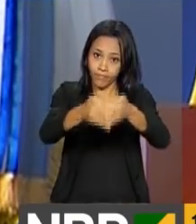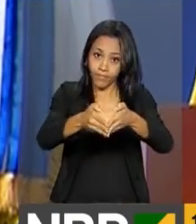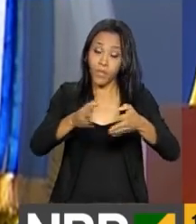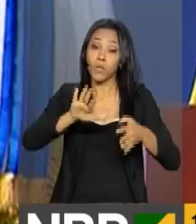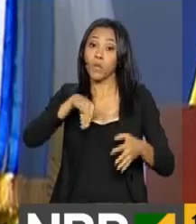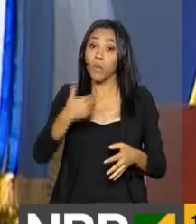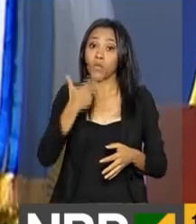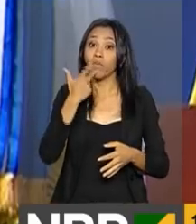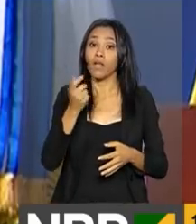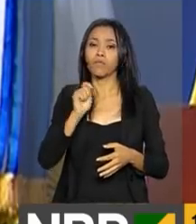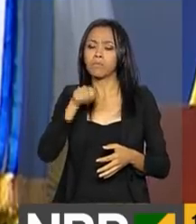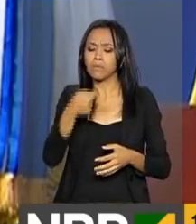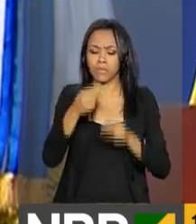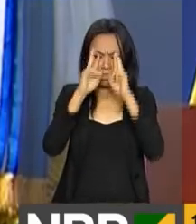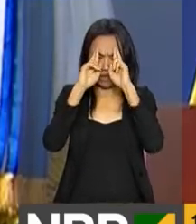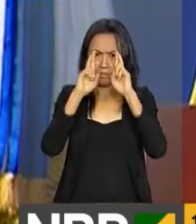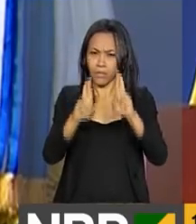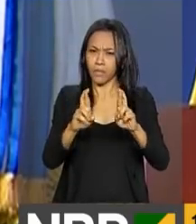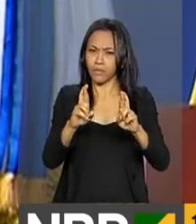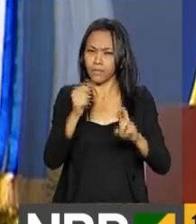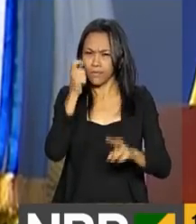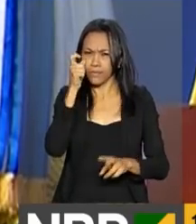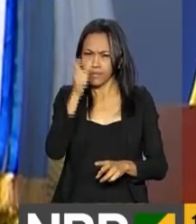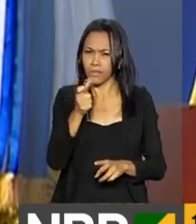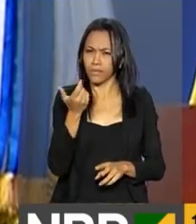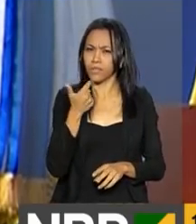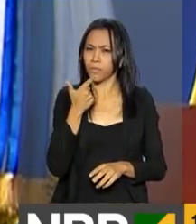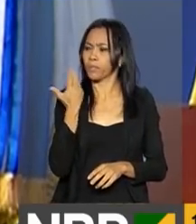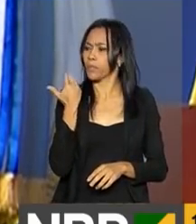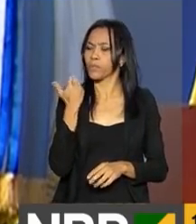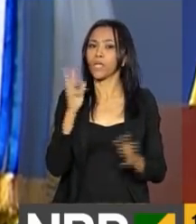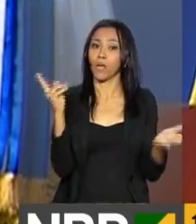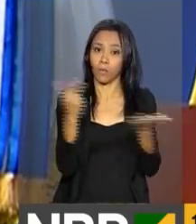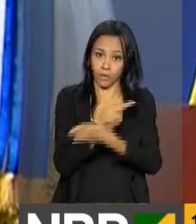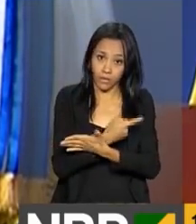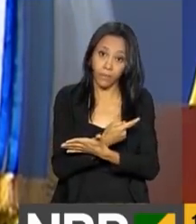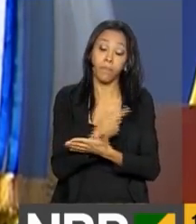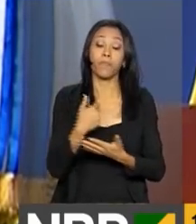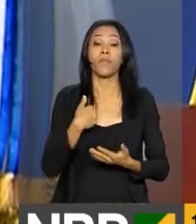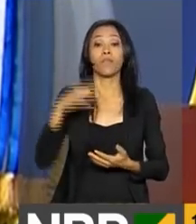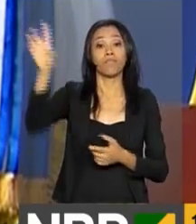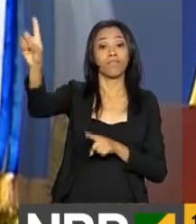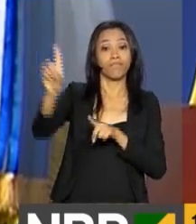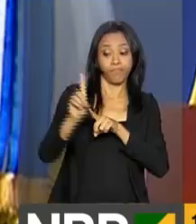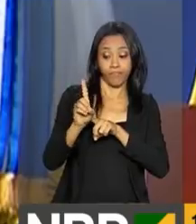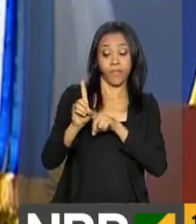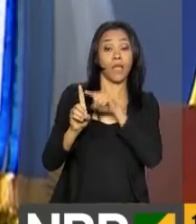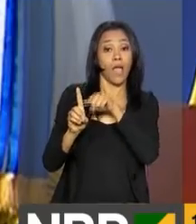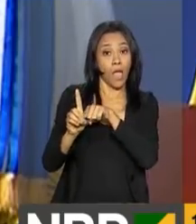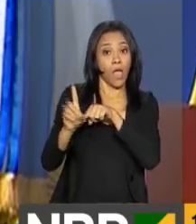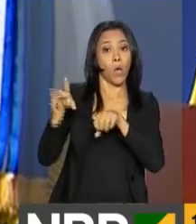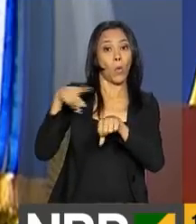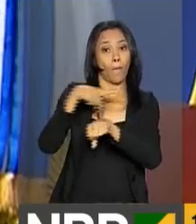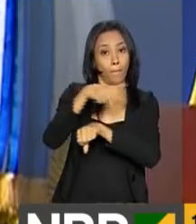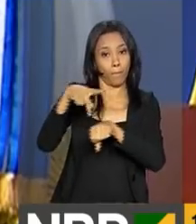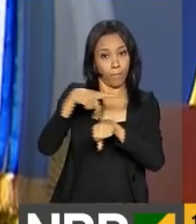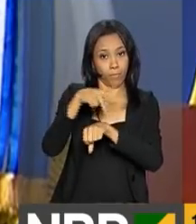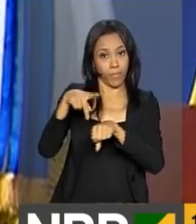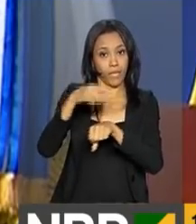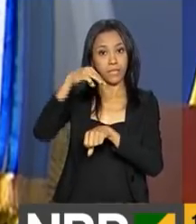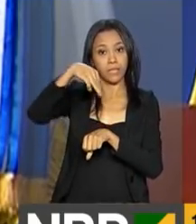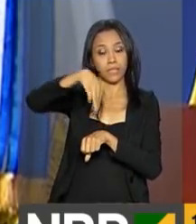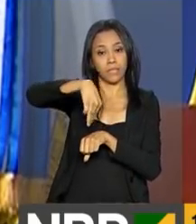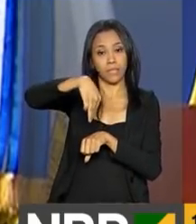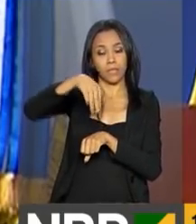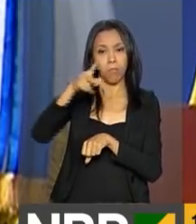a palavra respeito, interessante, há poucos dias, conto esse episódio, eu recebi o presidente da Macedônia, que é um pequeno país, mas é um